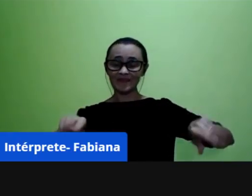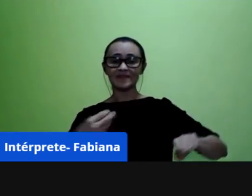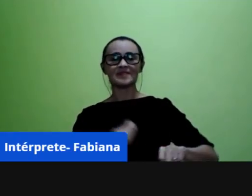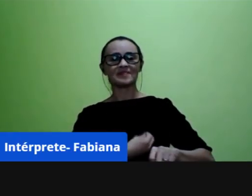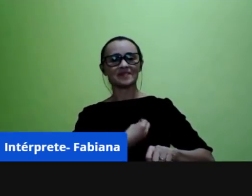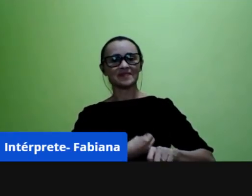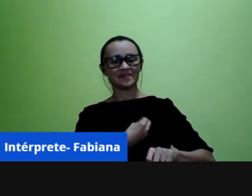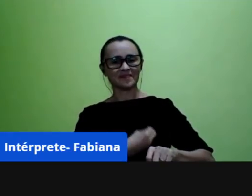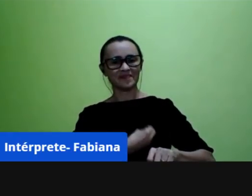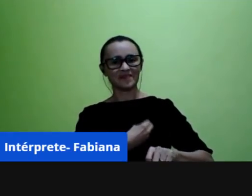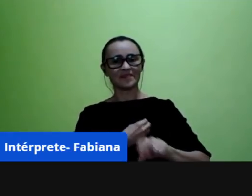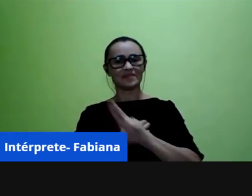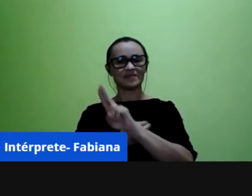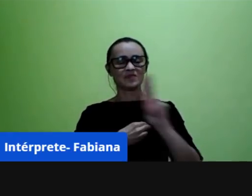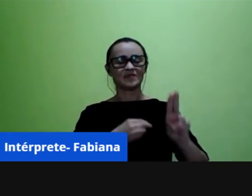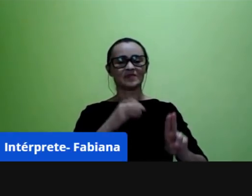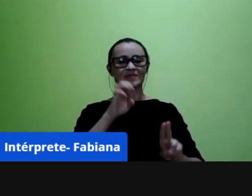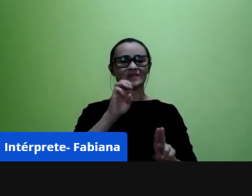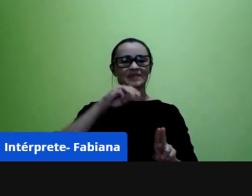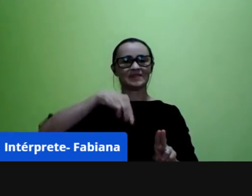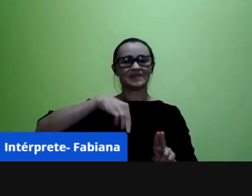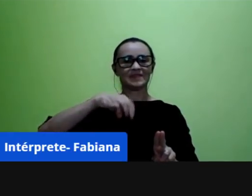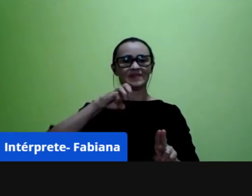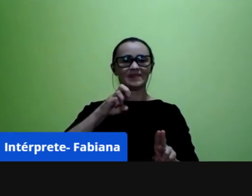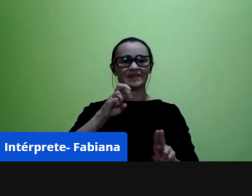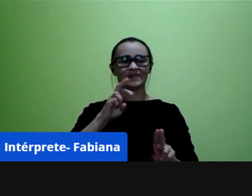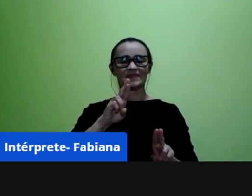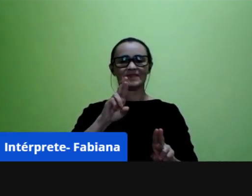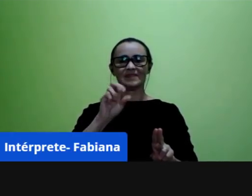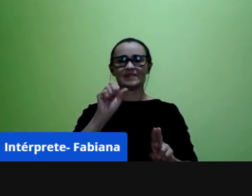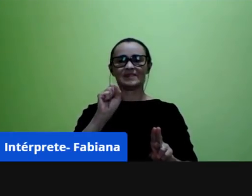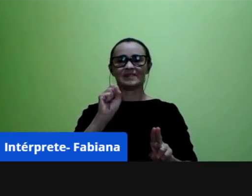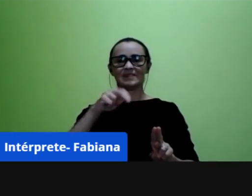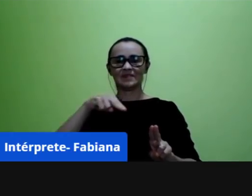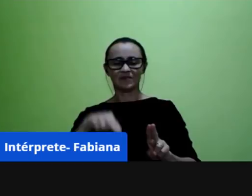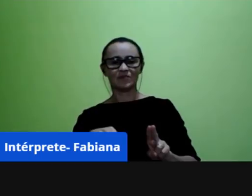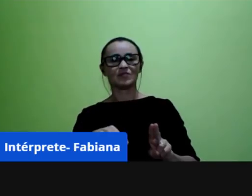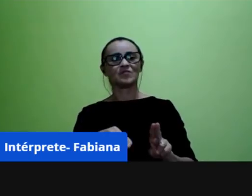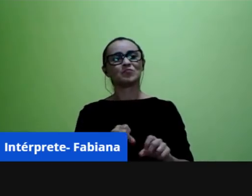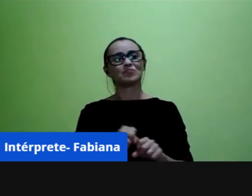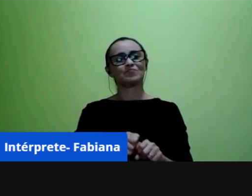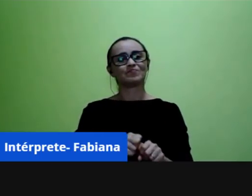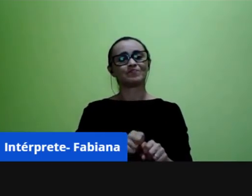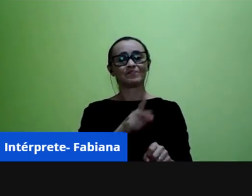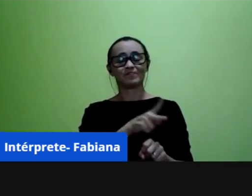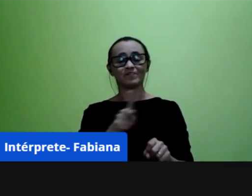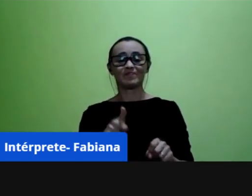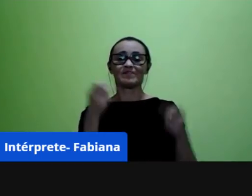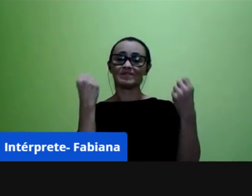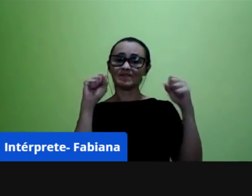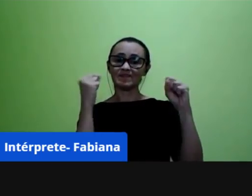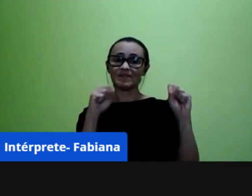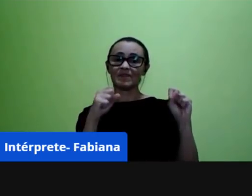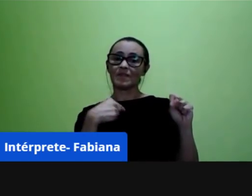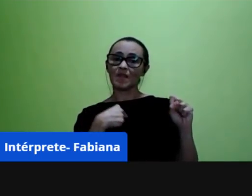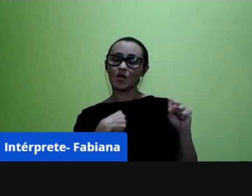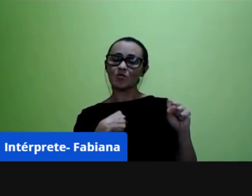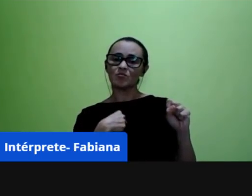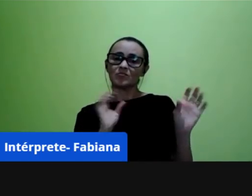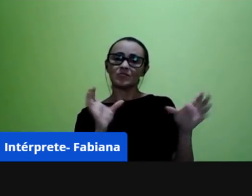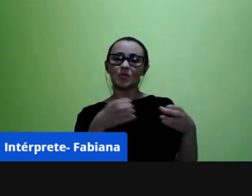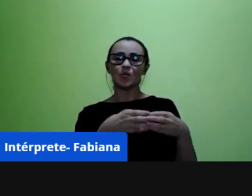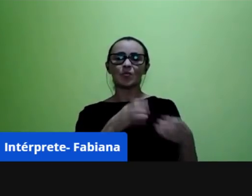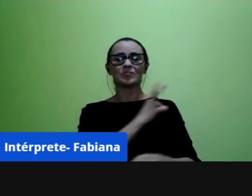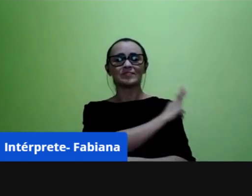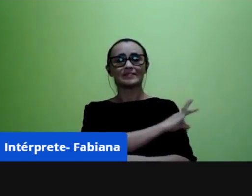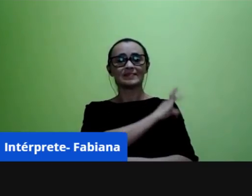Meu nome é Emerson Leão, eu sou professor de educação física e eu componho a equipe de técnicos da educação